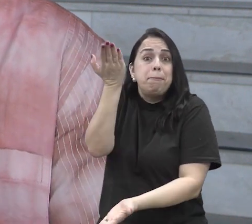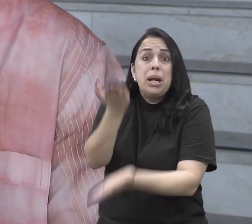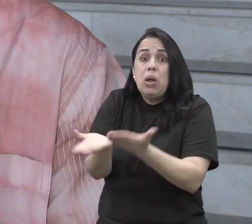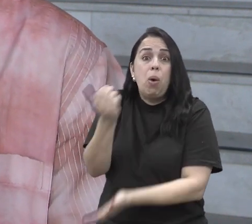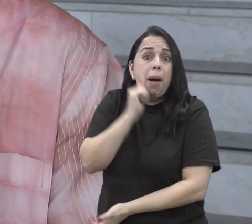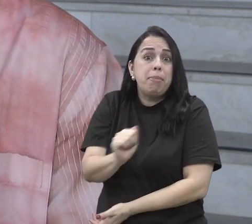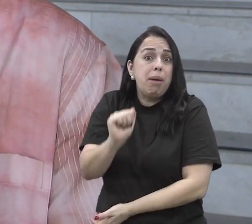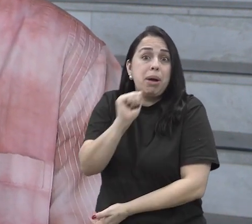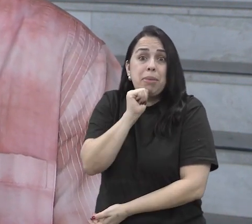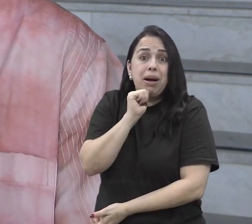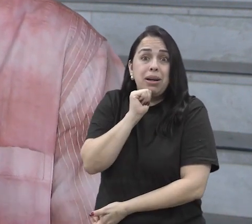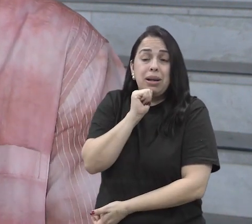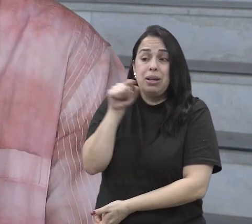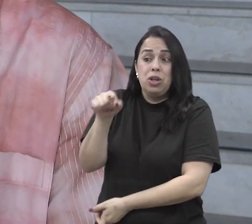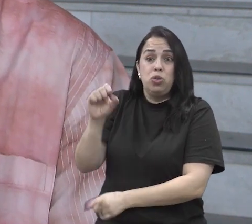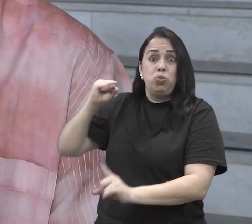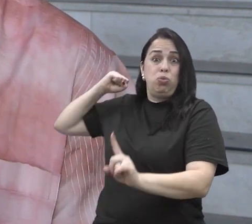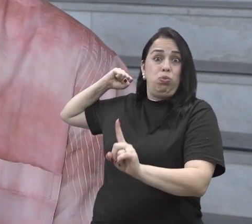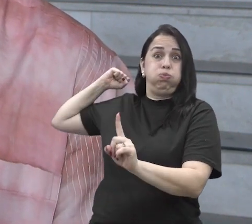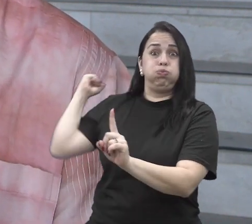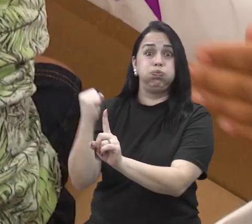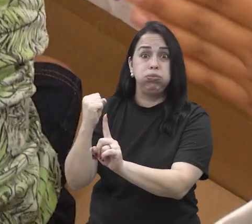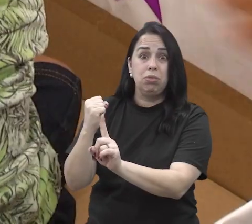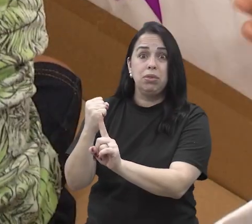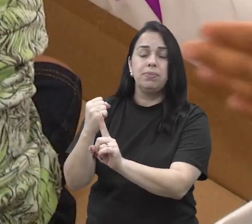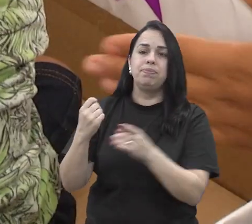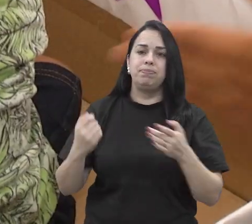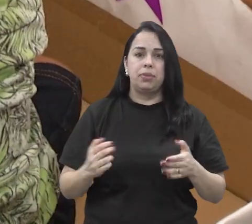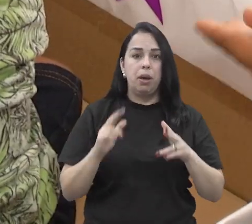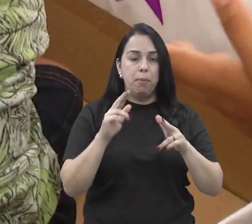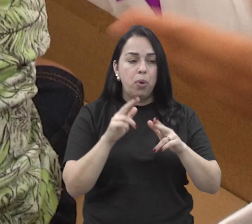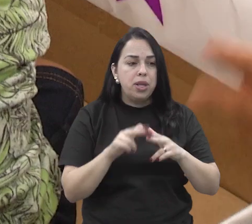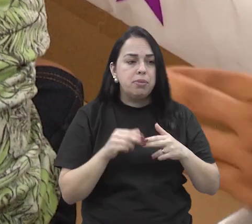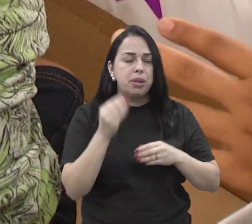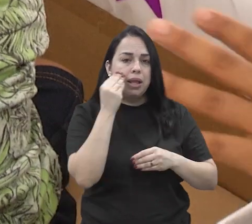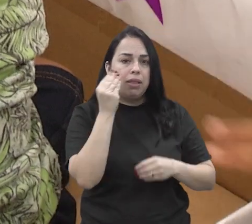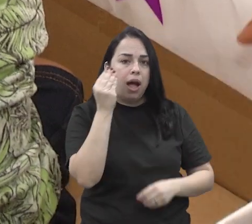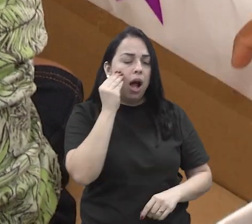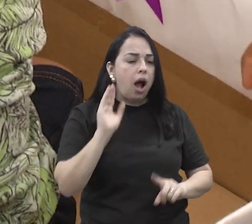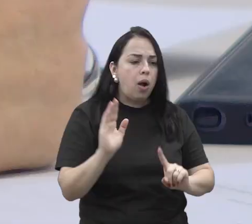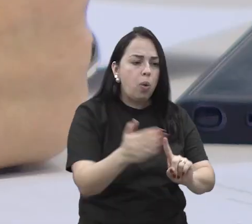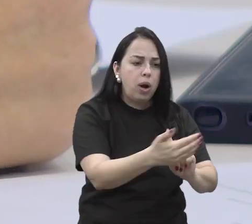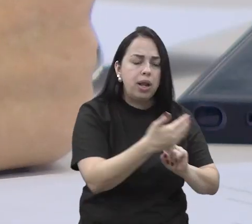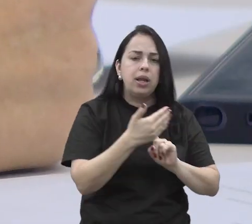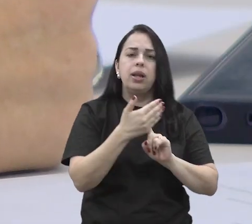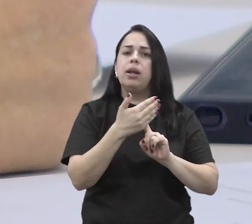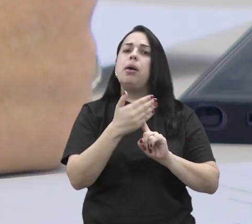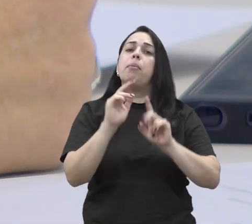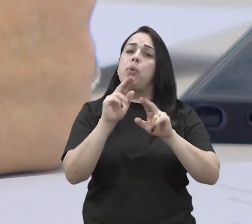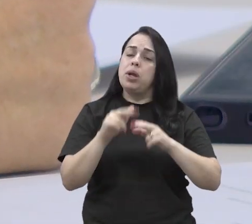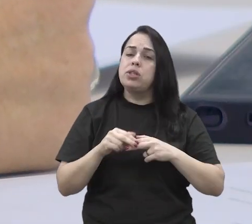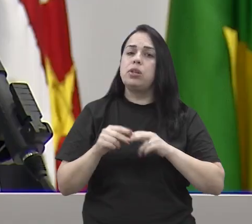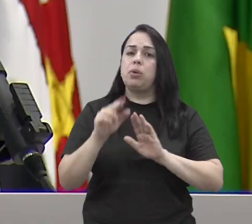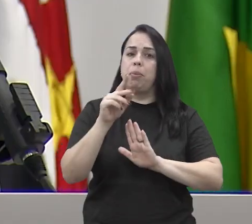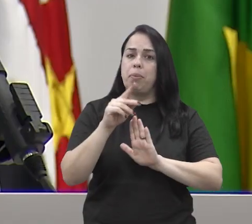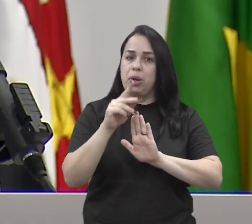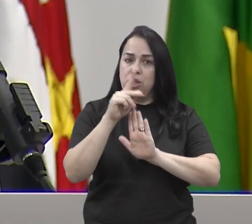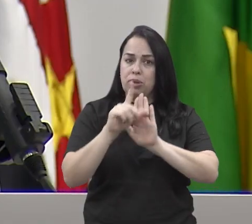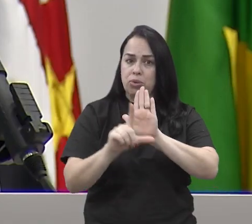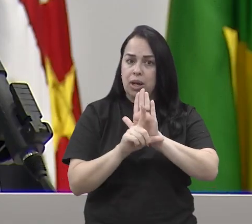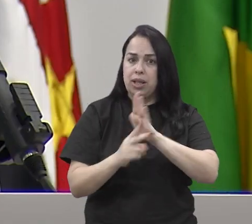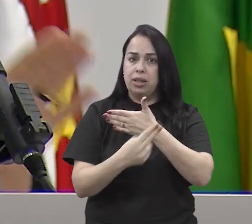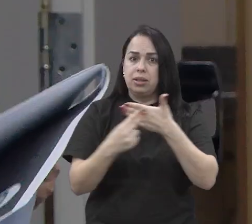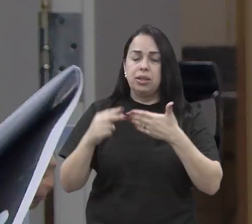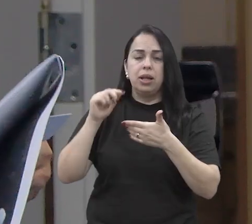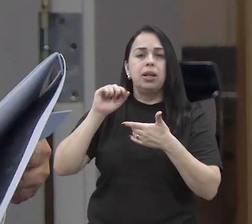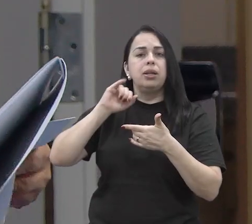ela acontece de forma muito brutal nas suas vidas. Foi para acolher esses órfãos da violência que um projeto de lei de autoria das vereadoras